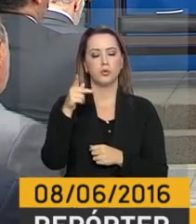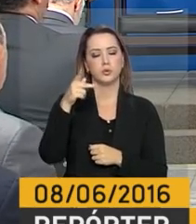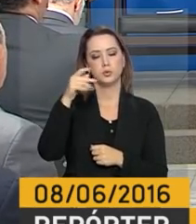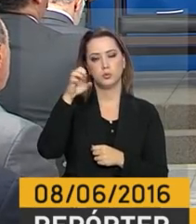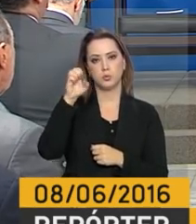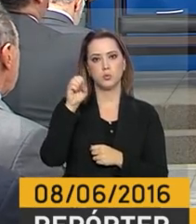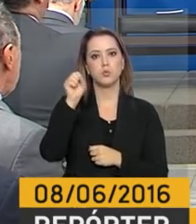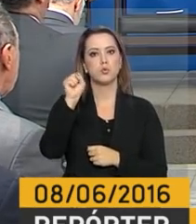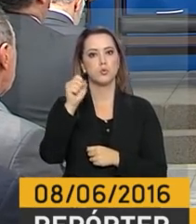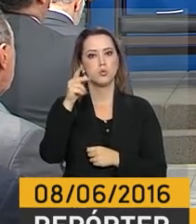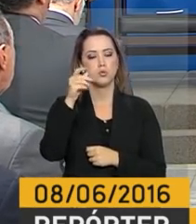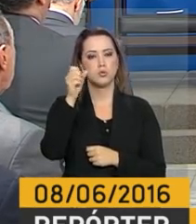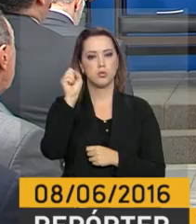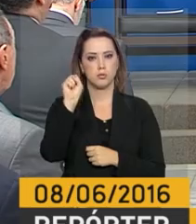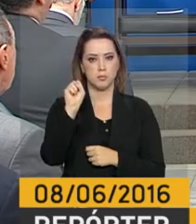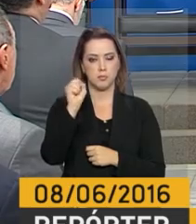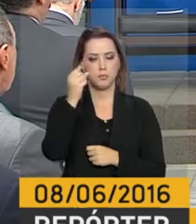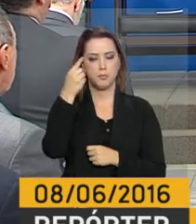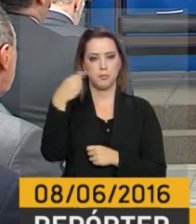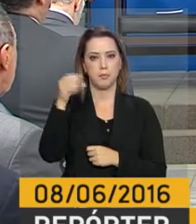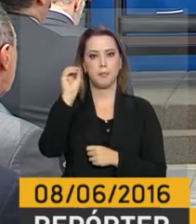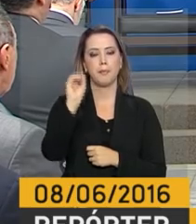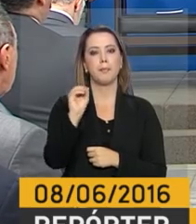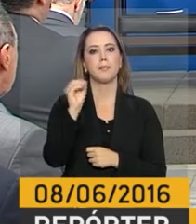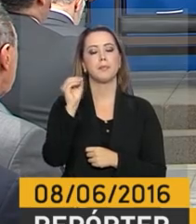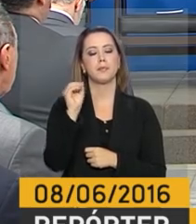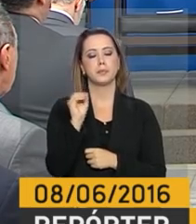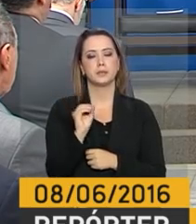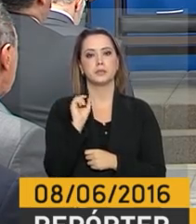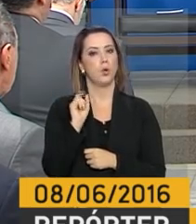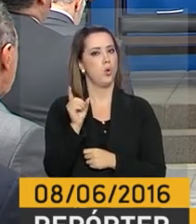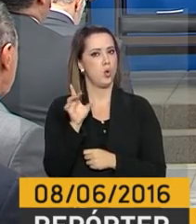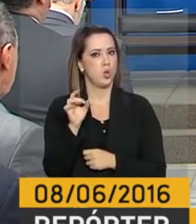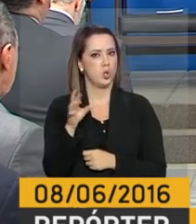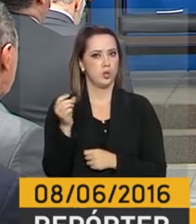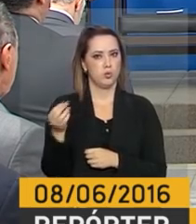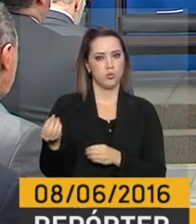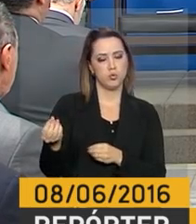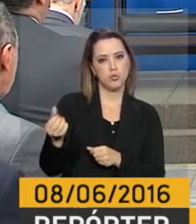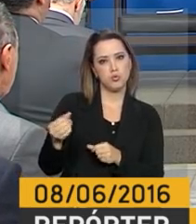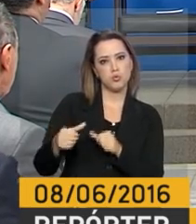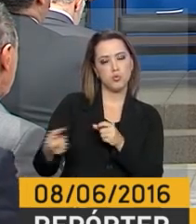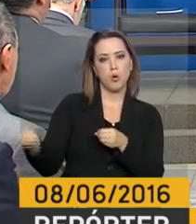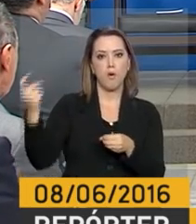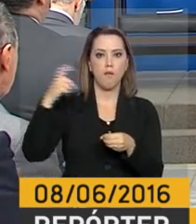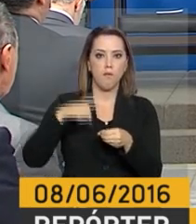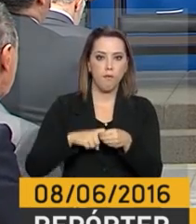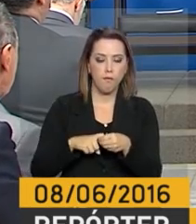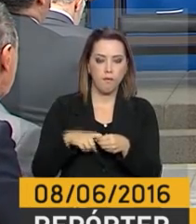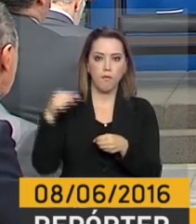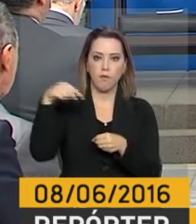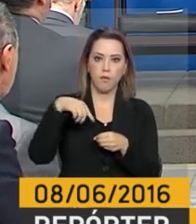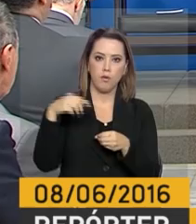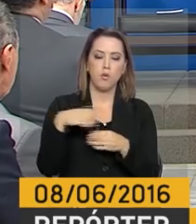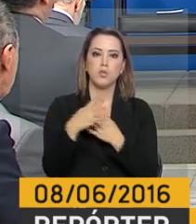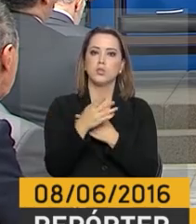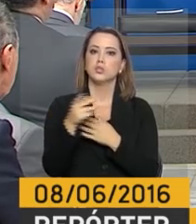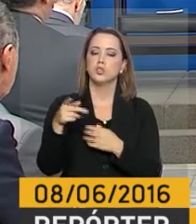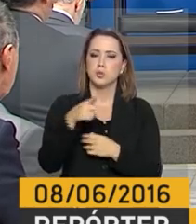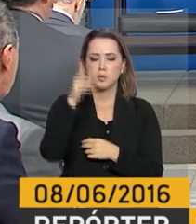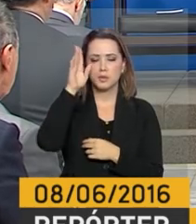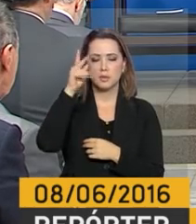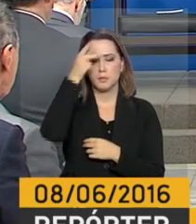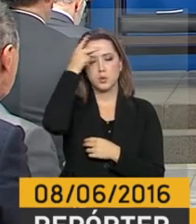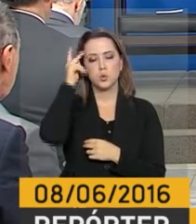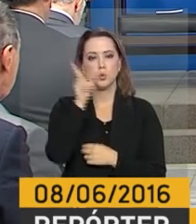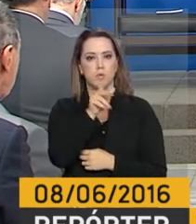não só é importante que gerem retorno para os seus cotistas mas que sejam bem administrados porque são